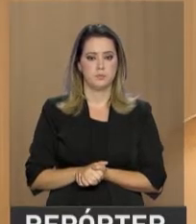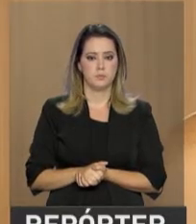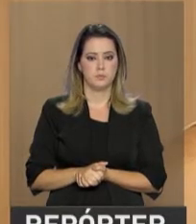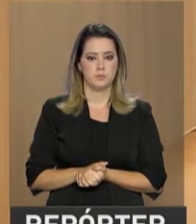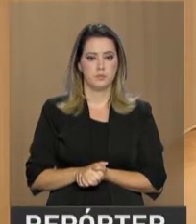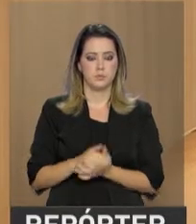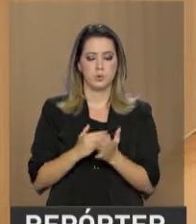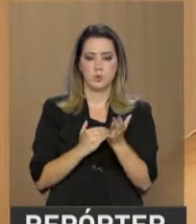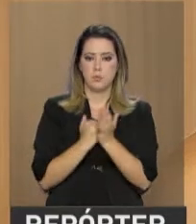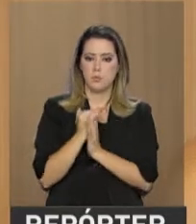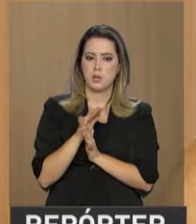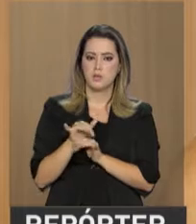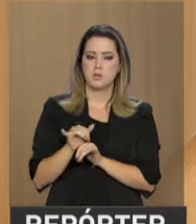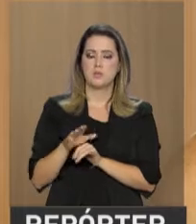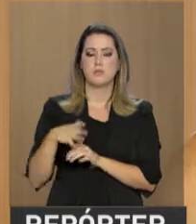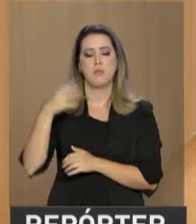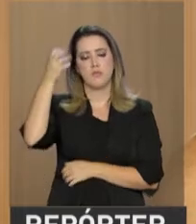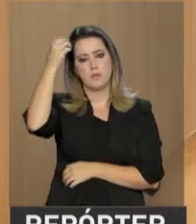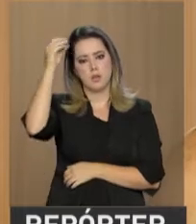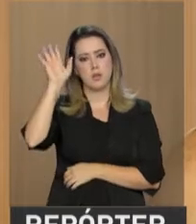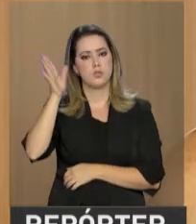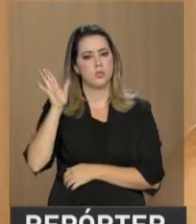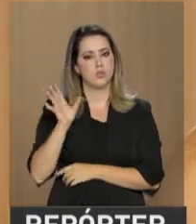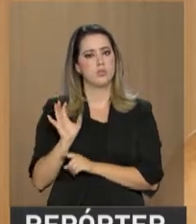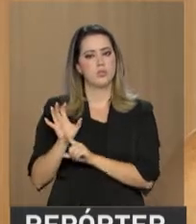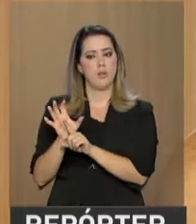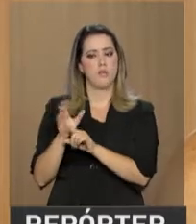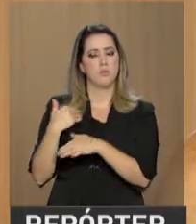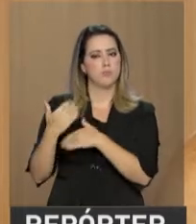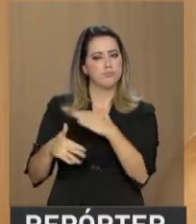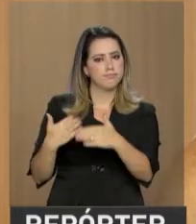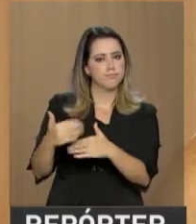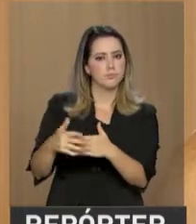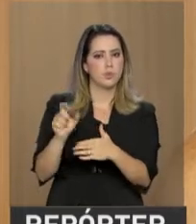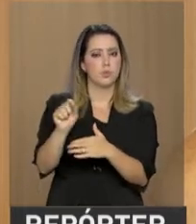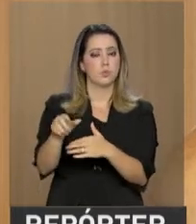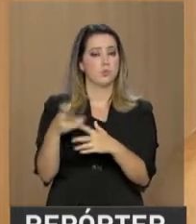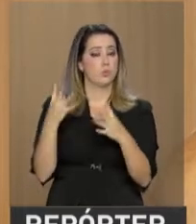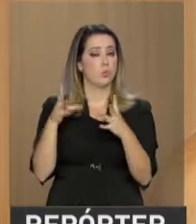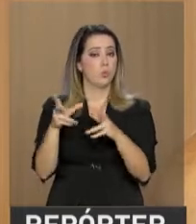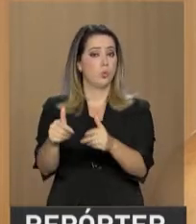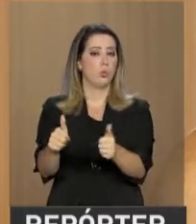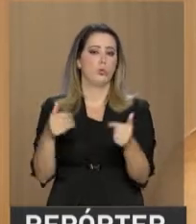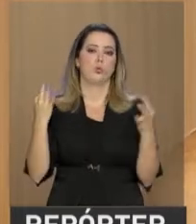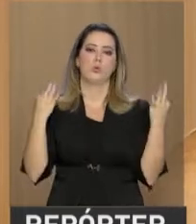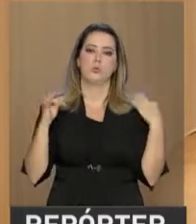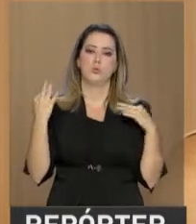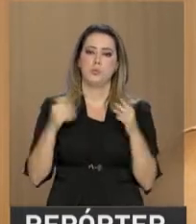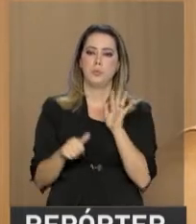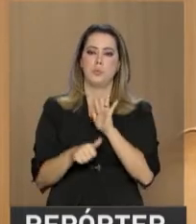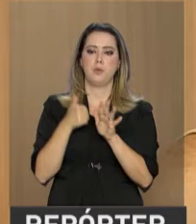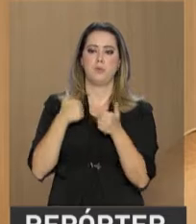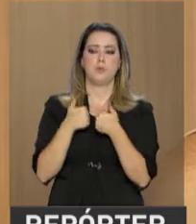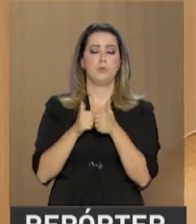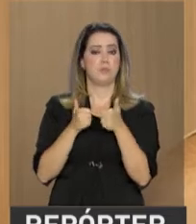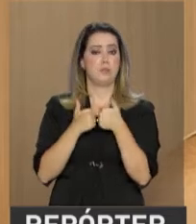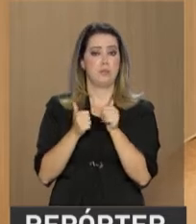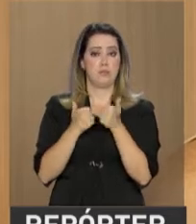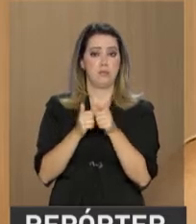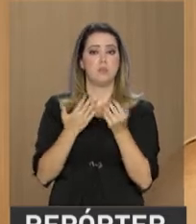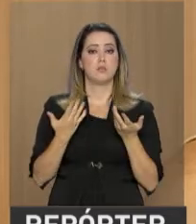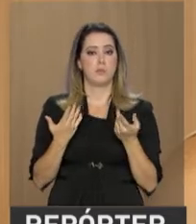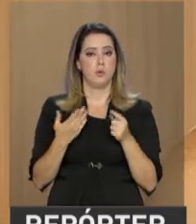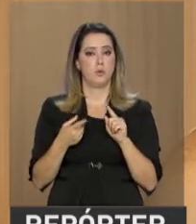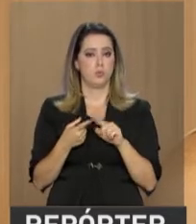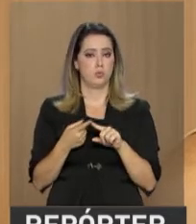começa o seu deslocamento você já está impactando a cadeia produtiva do turismo o primeiro impacto no transporte pra para o deslocamento